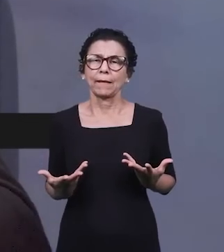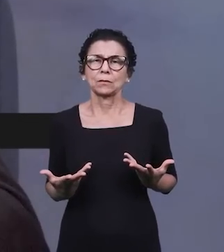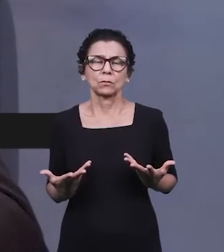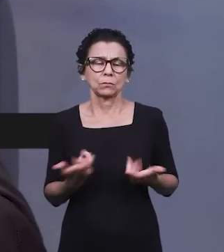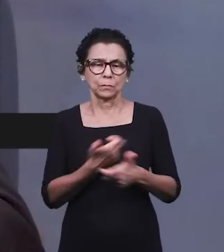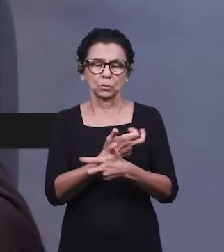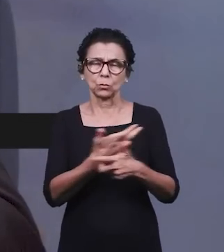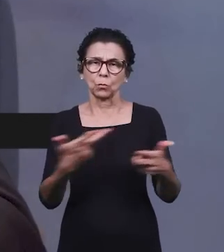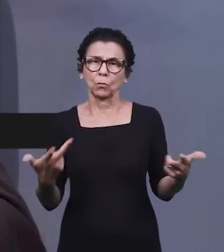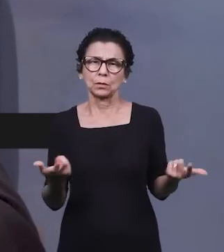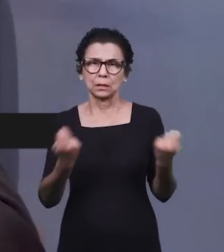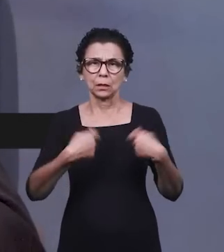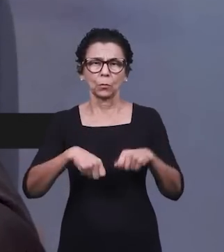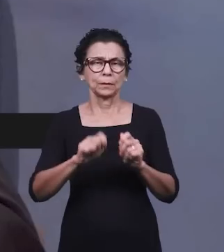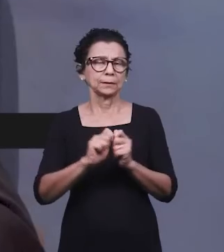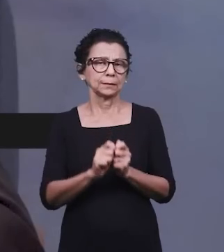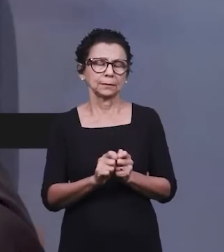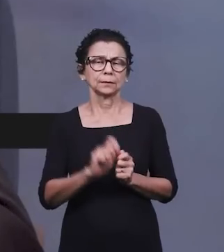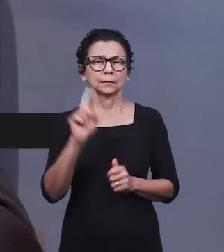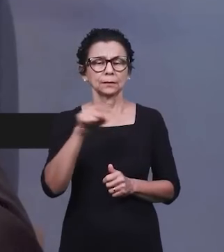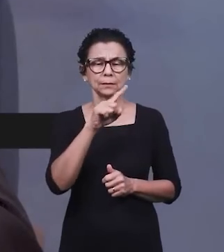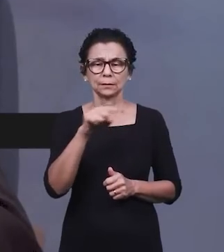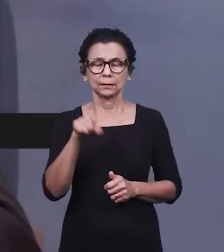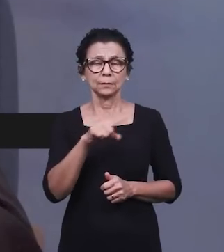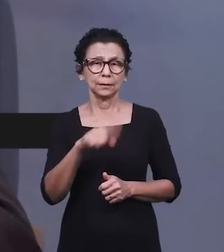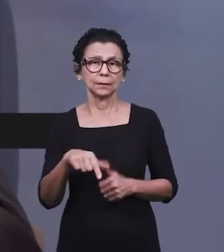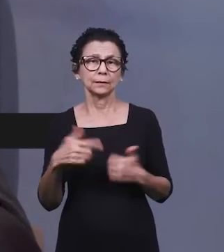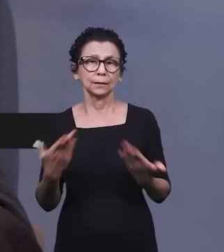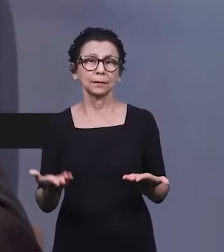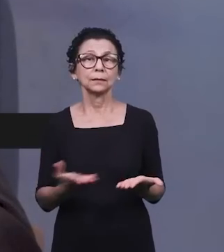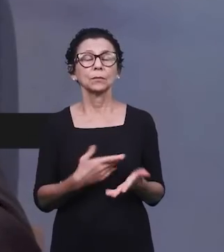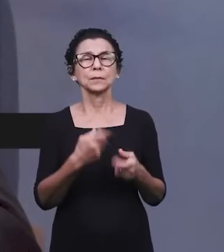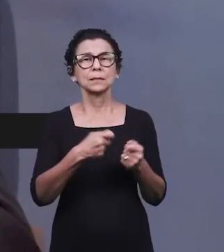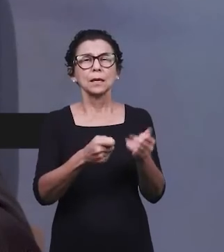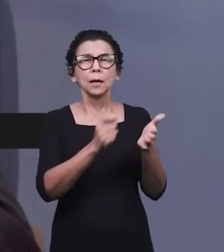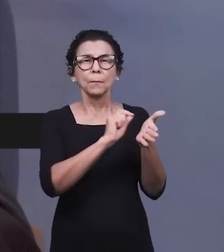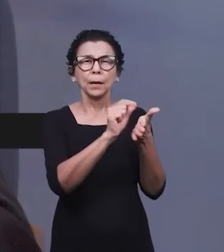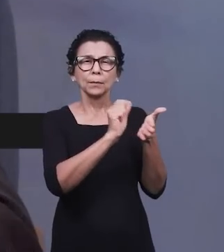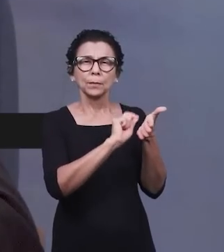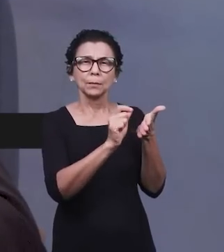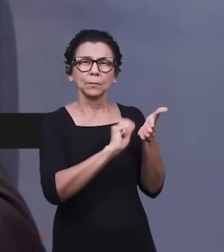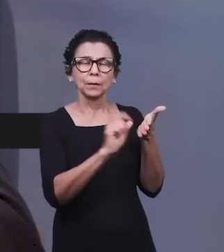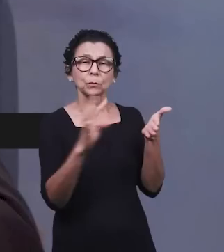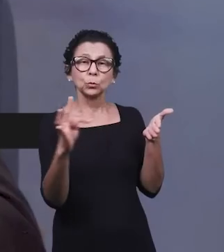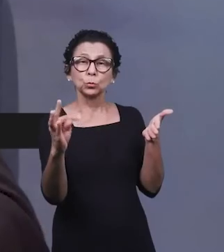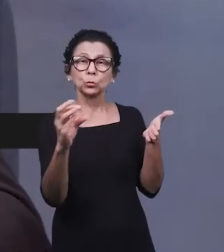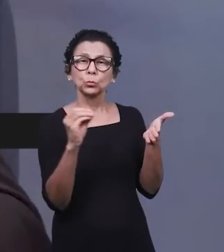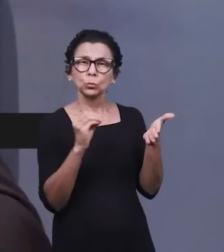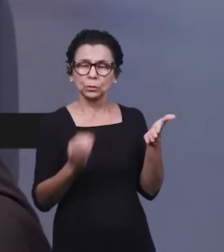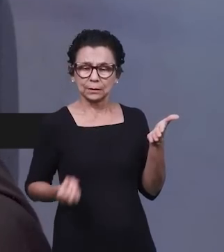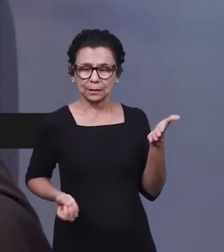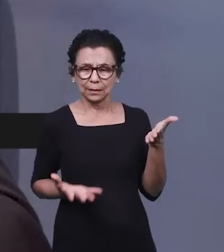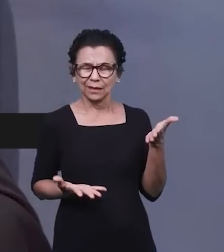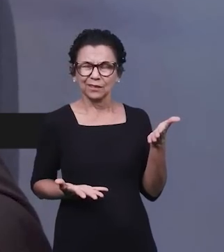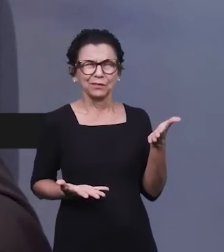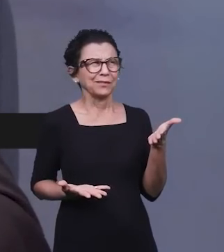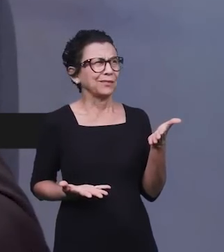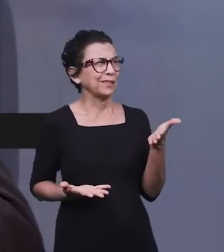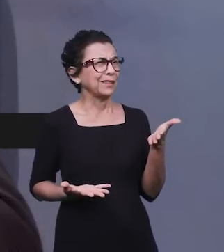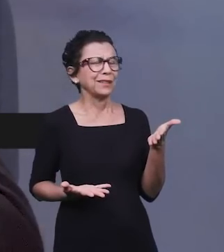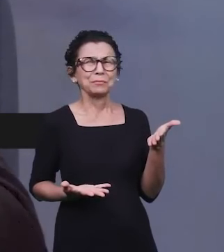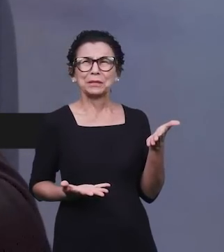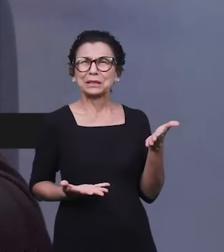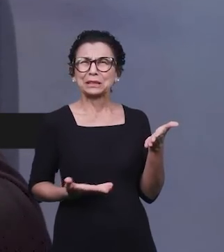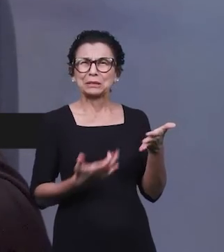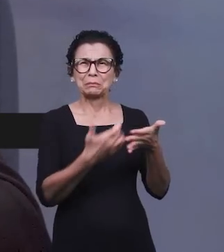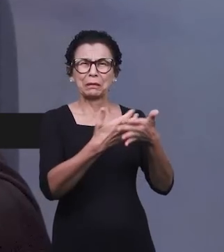em palestras, que façam uma listagem de todas as despesas, né? E as pessoas perguntam, mas eu preciso fazer uma planilha? Eu